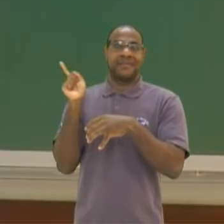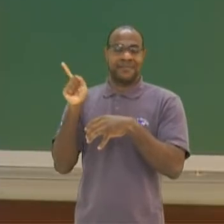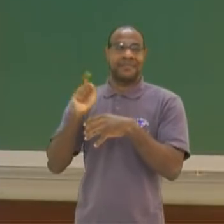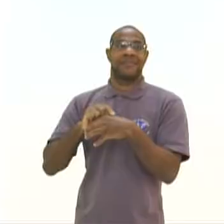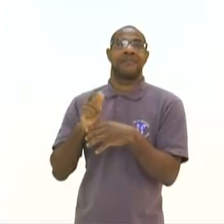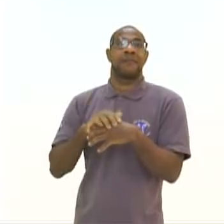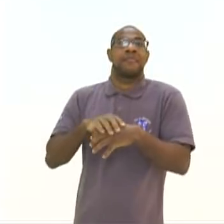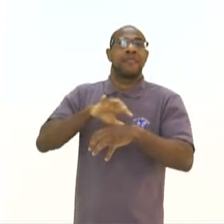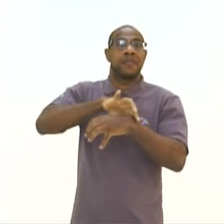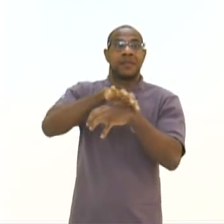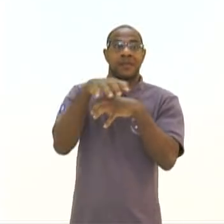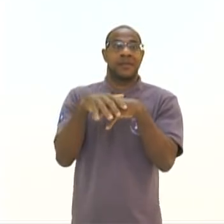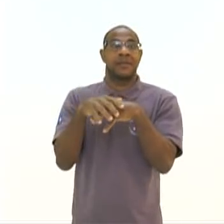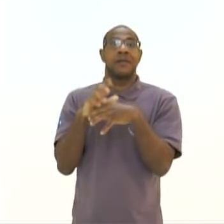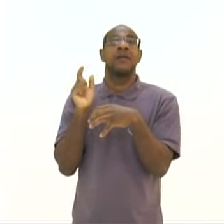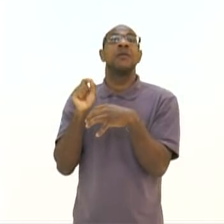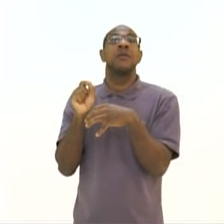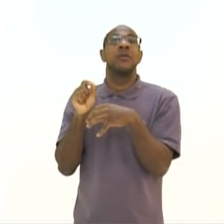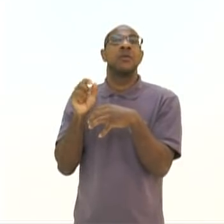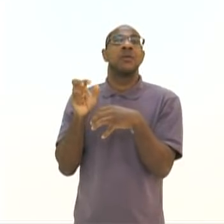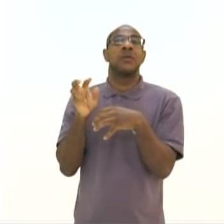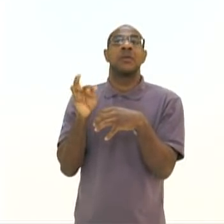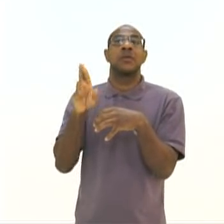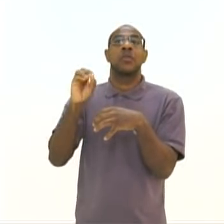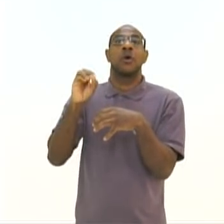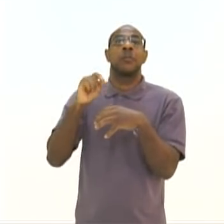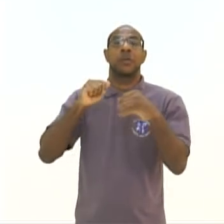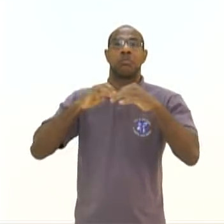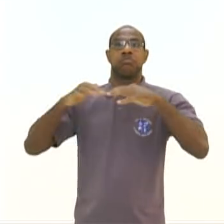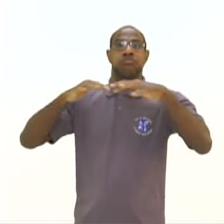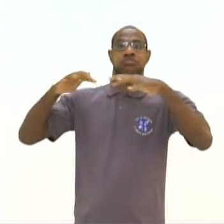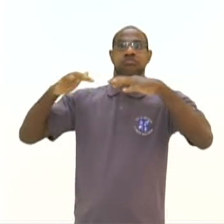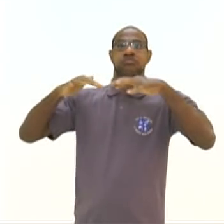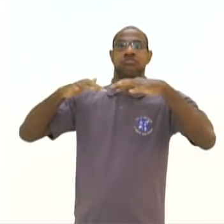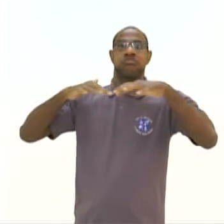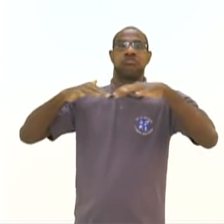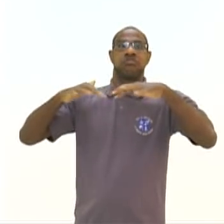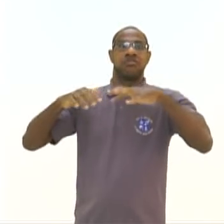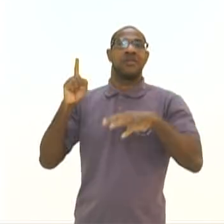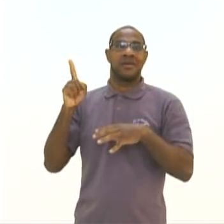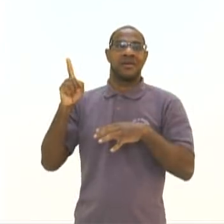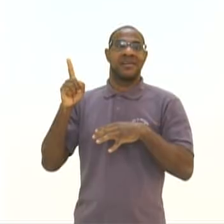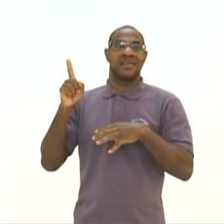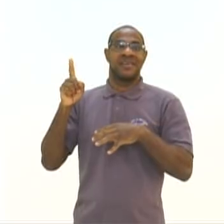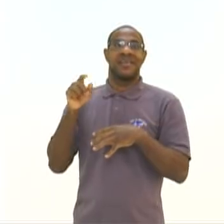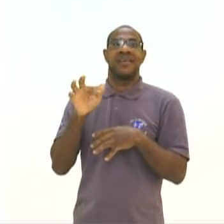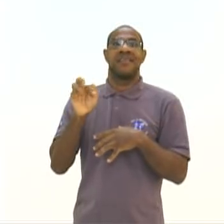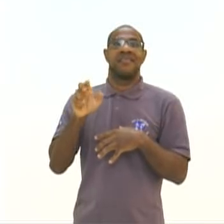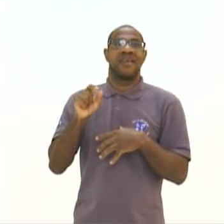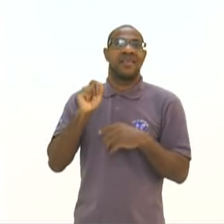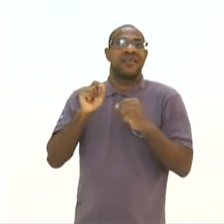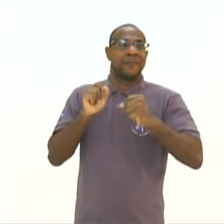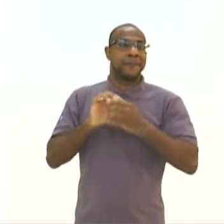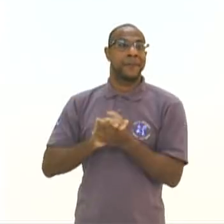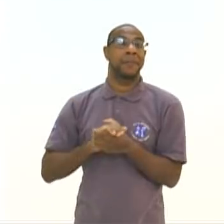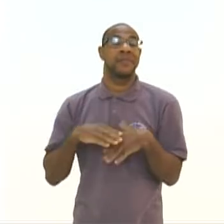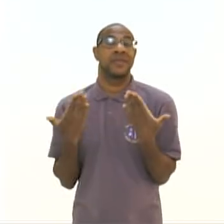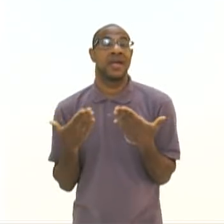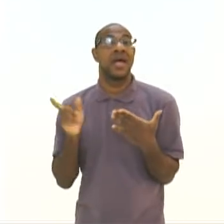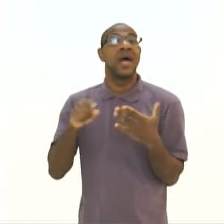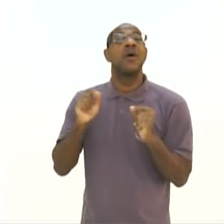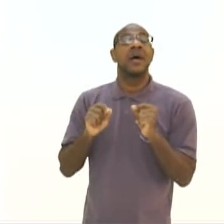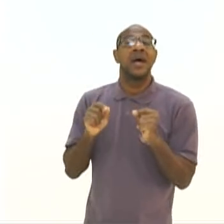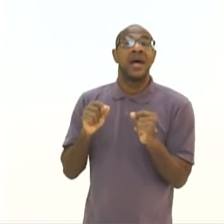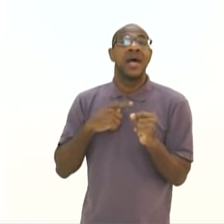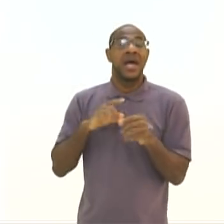troposfera. Do grego, tropos, turbulência, movimento. Esfera, esfera. É a